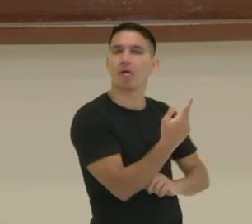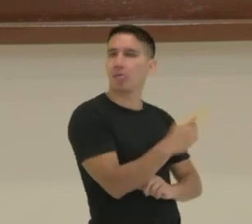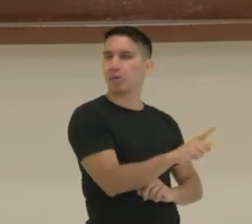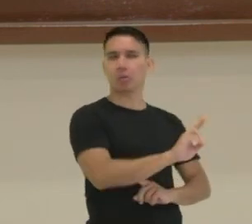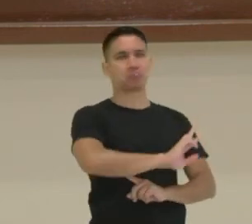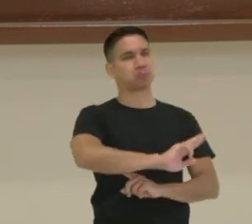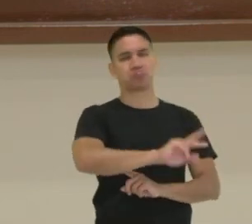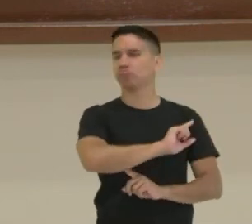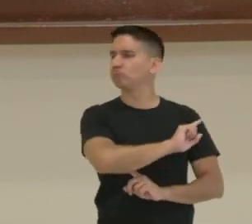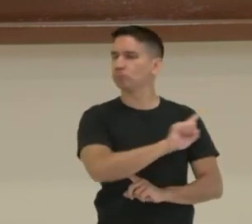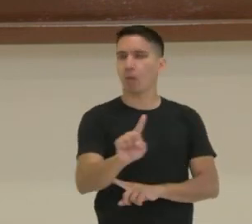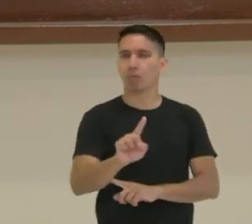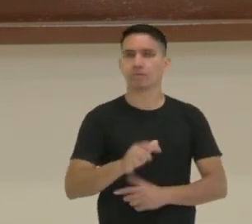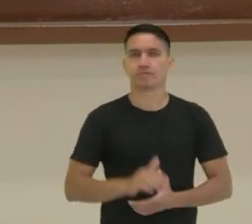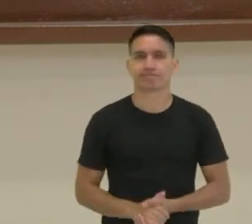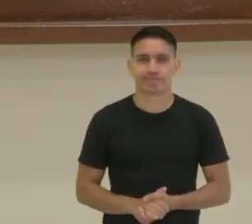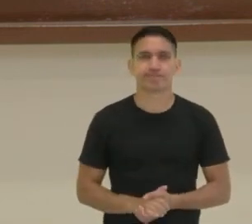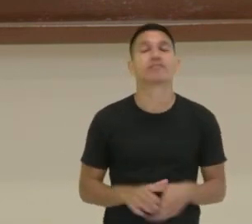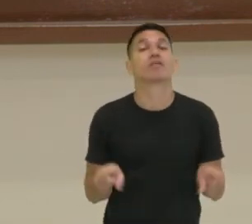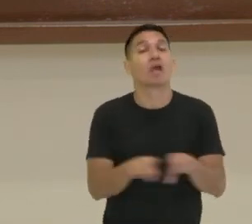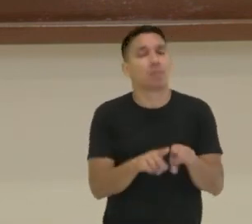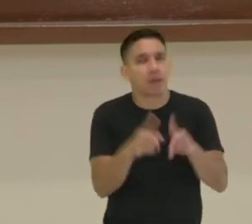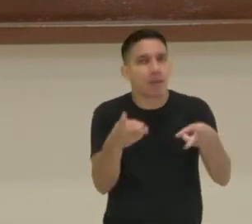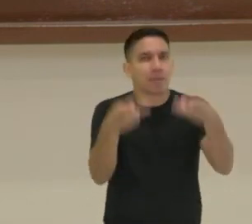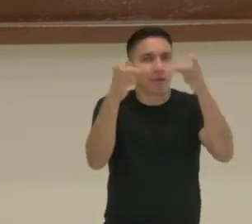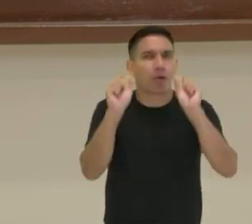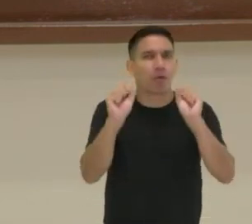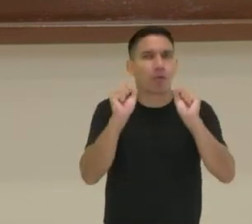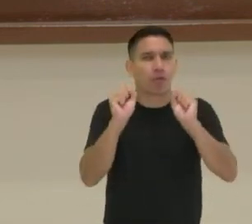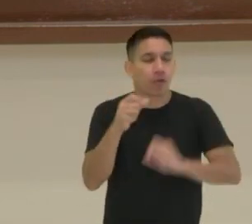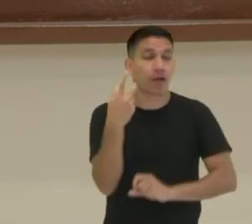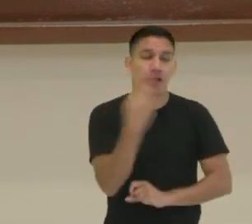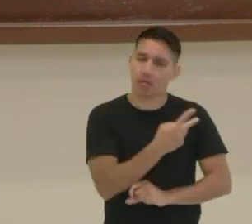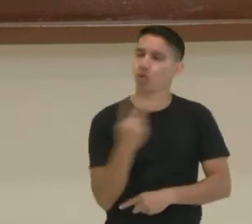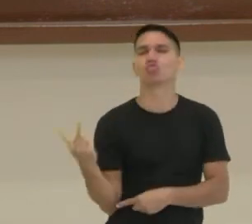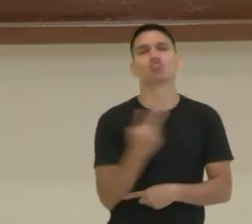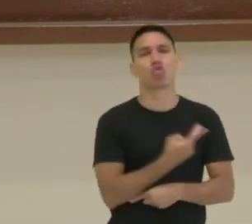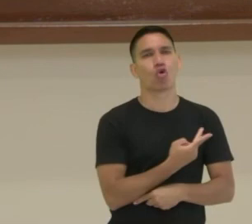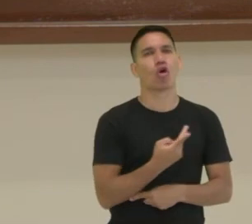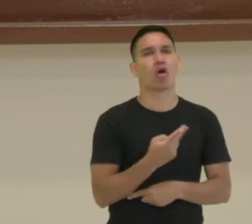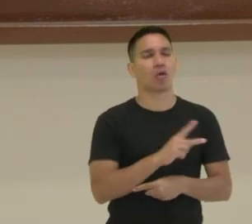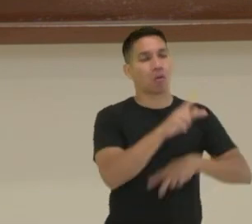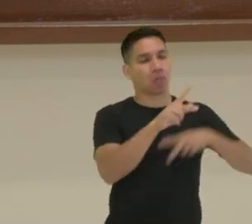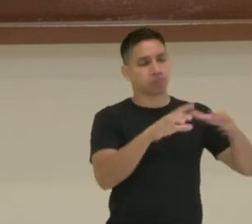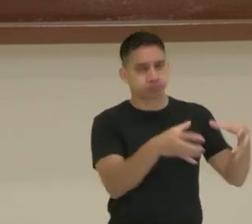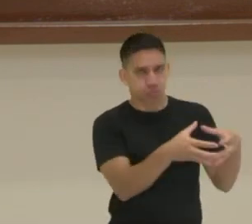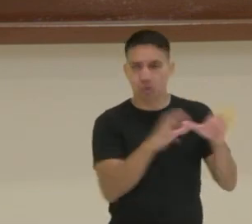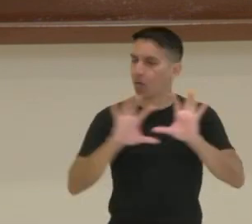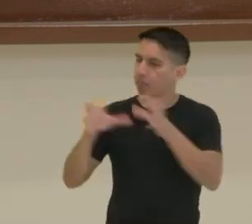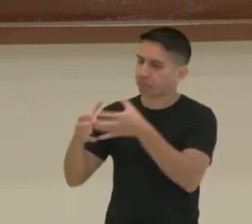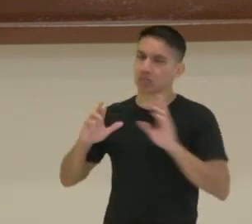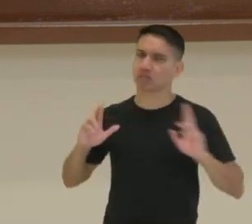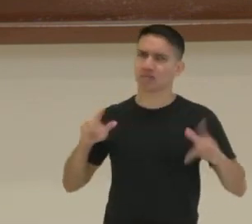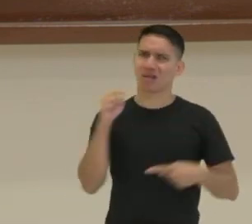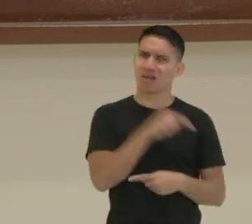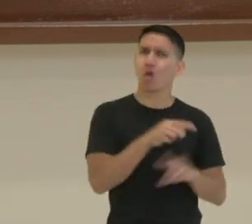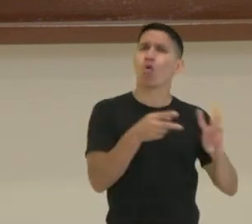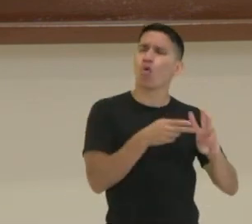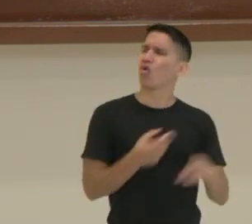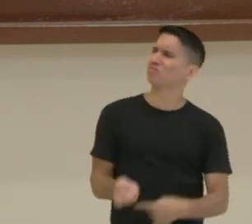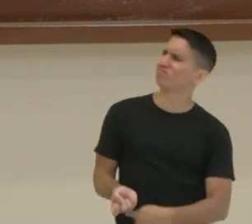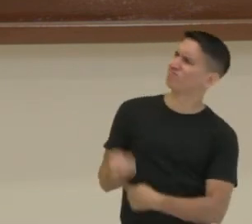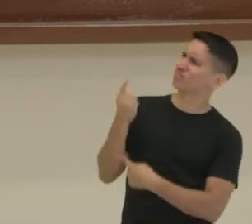sua cultura. Também vimos que houve um estranhamento dos dois lados, né? Os índios estranhavam aqueles